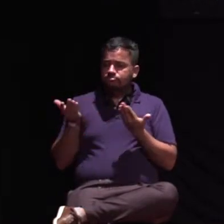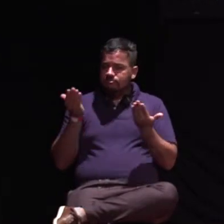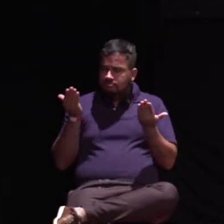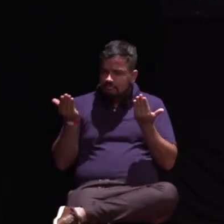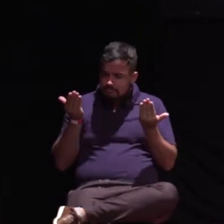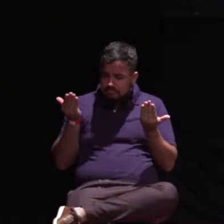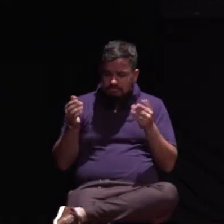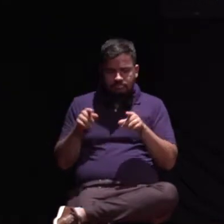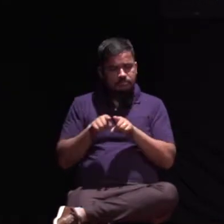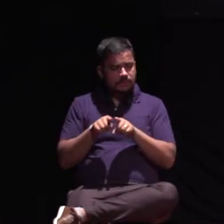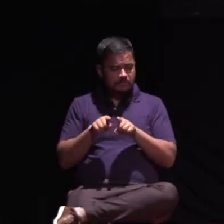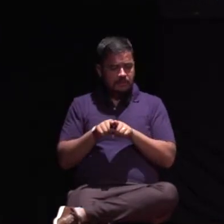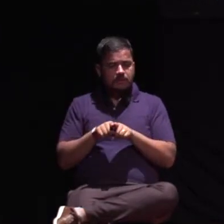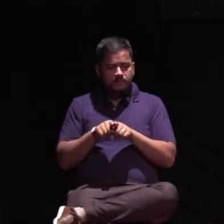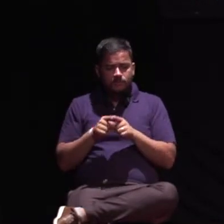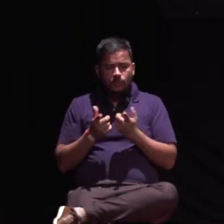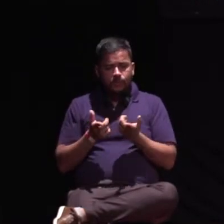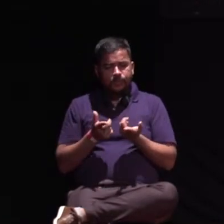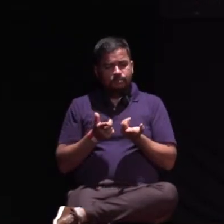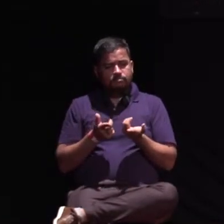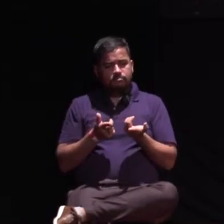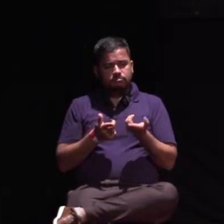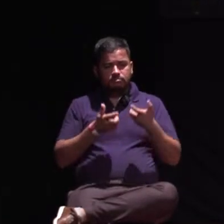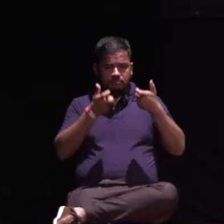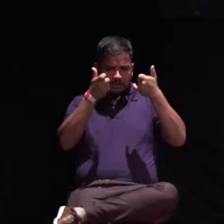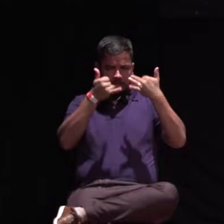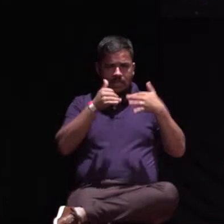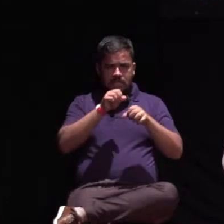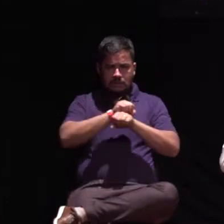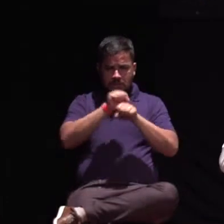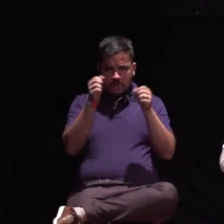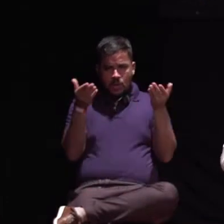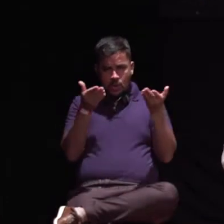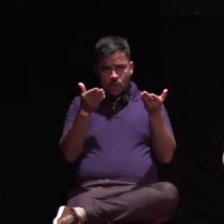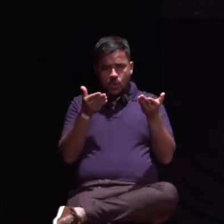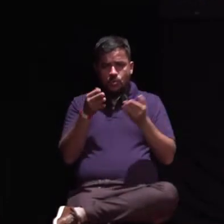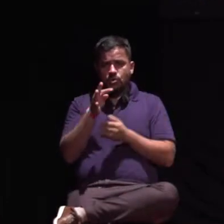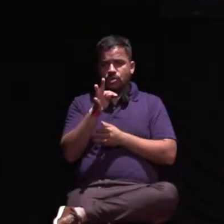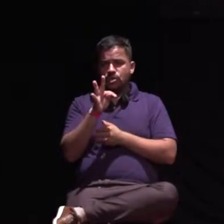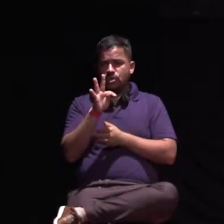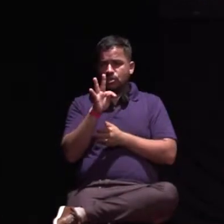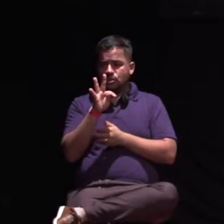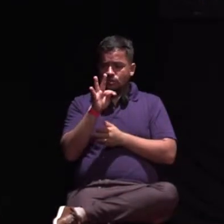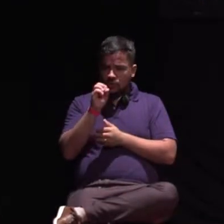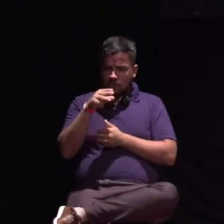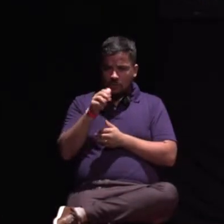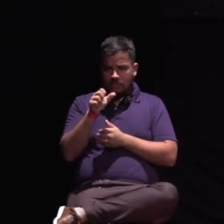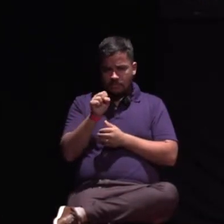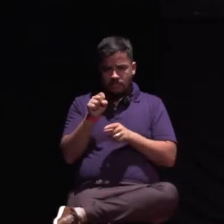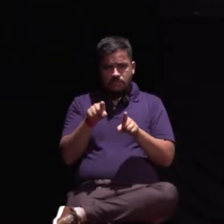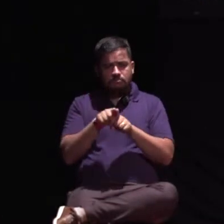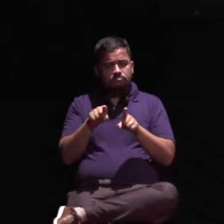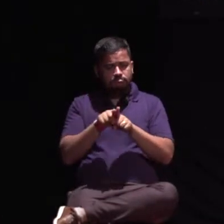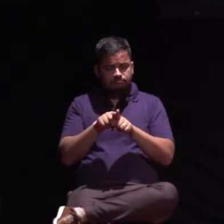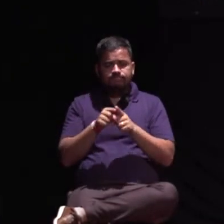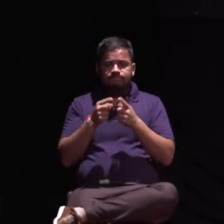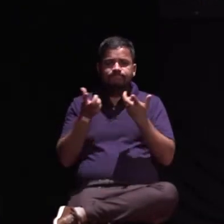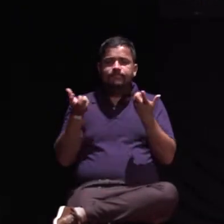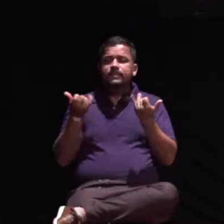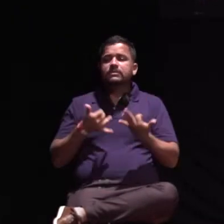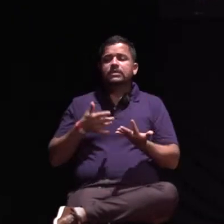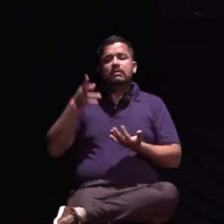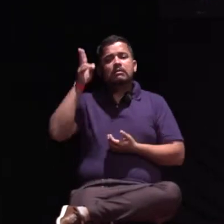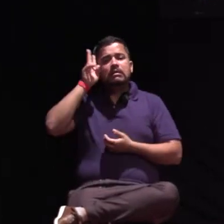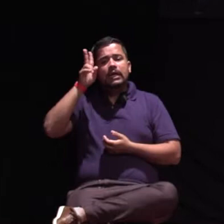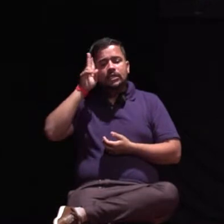também com as falas da manhã, né, do Thomas Lax, principalmente pensando numa história da